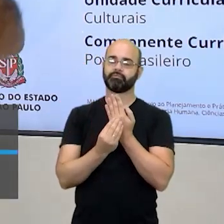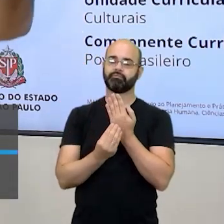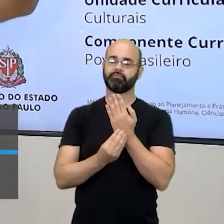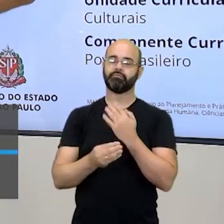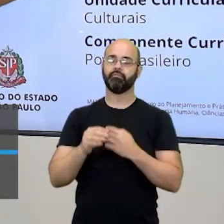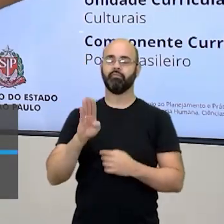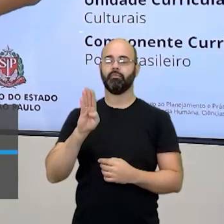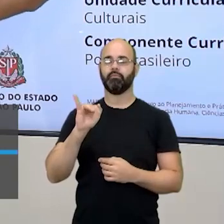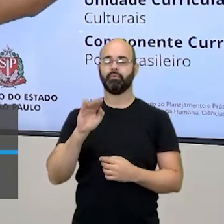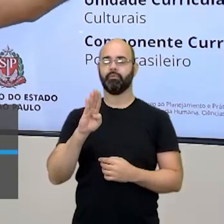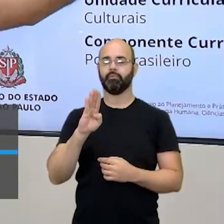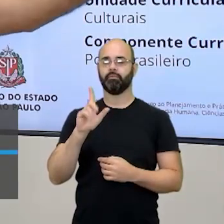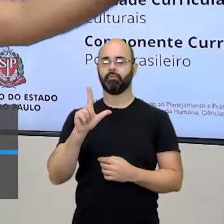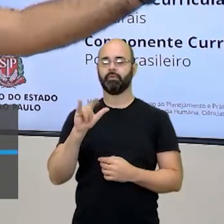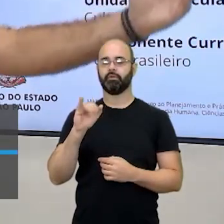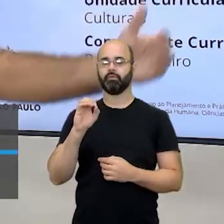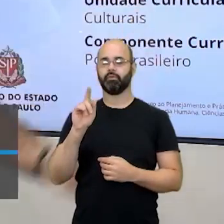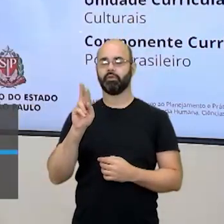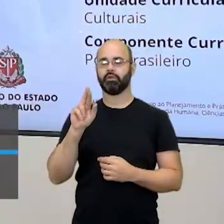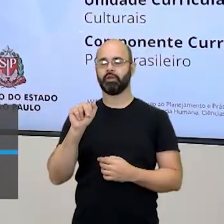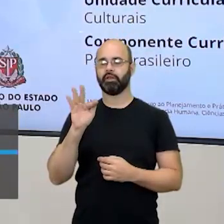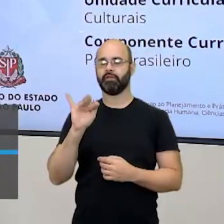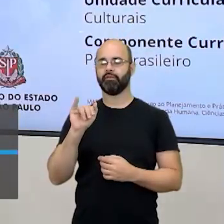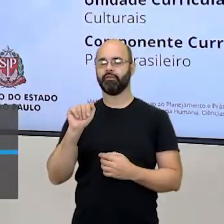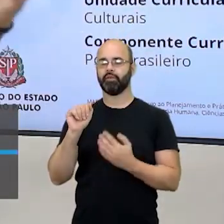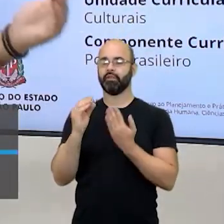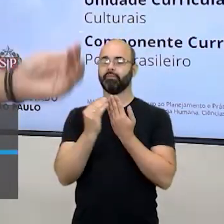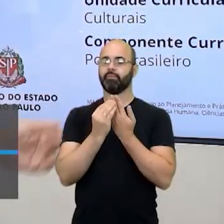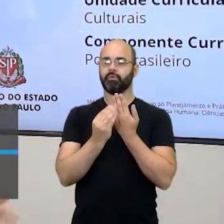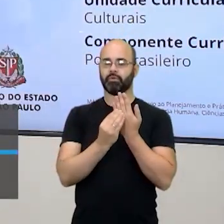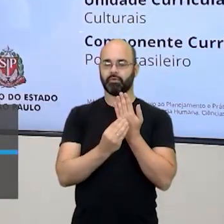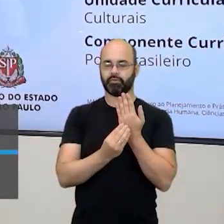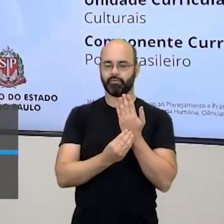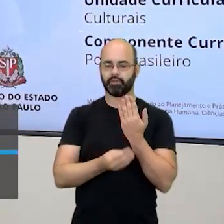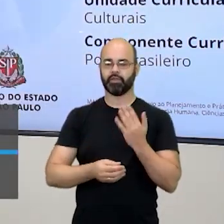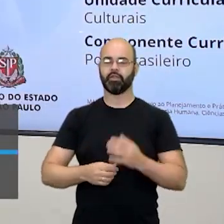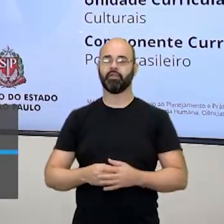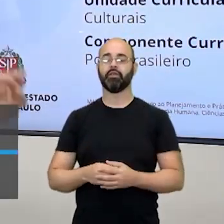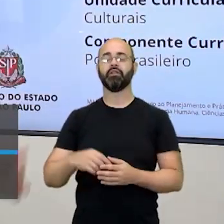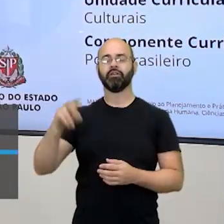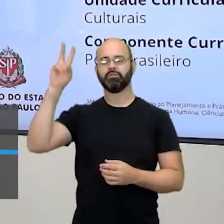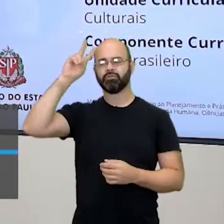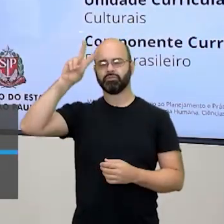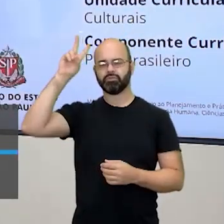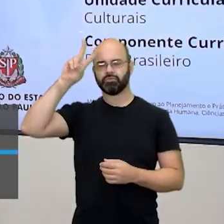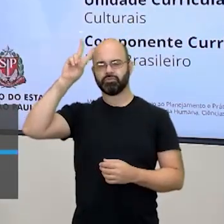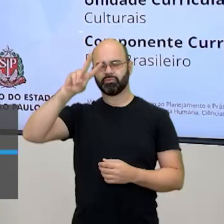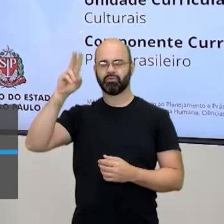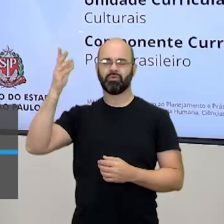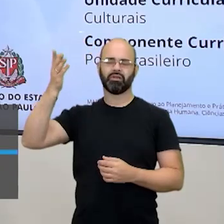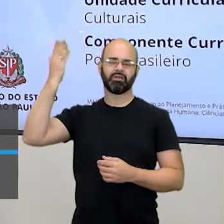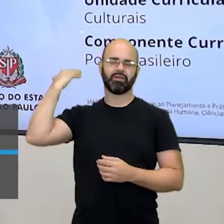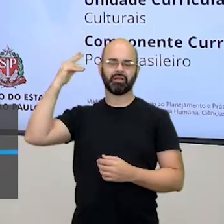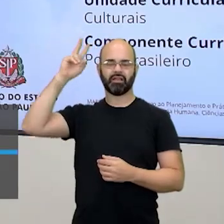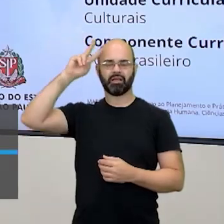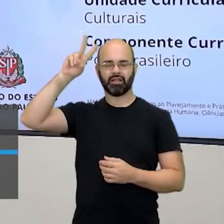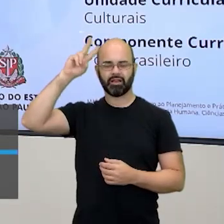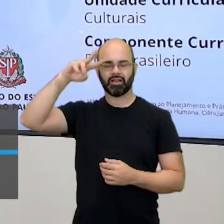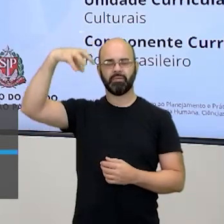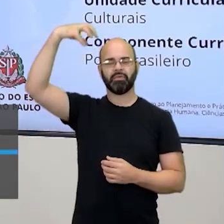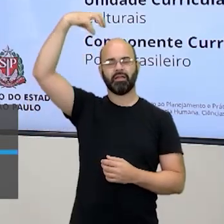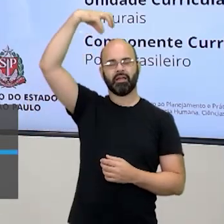É aquela história grandona, né? Que fala de presidentes, de reis, de grandes